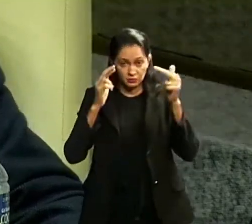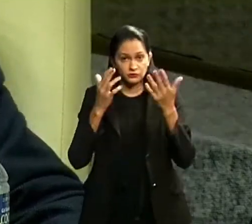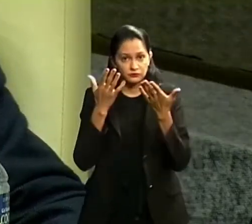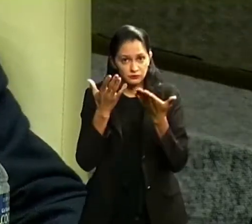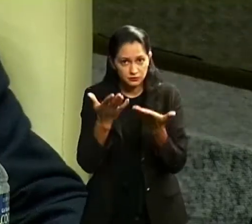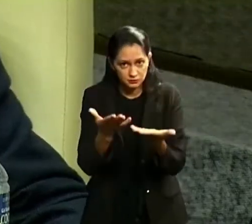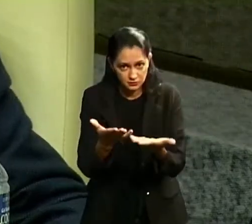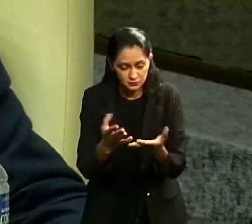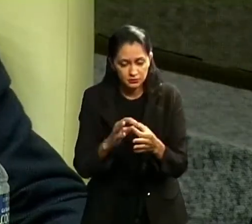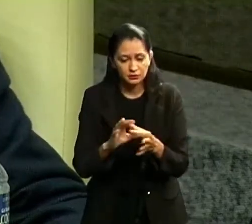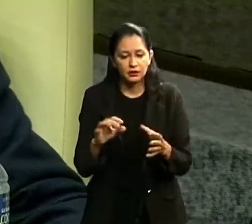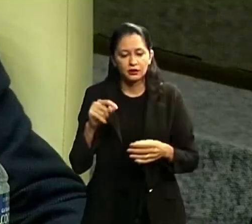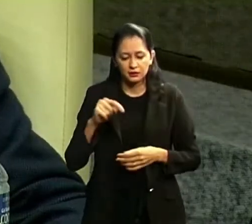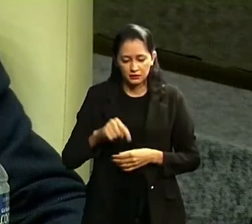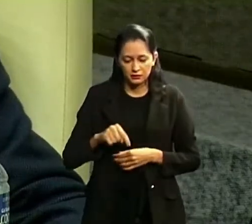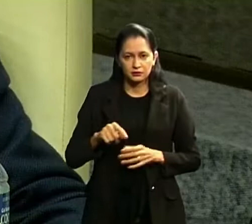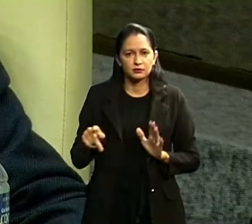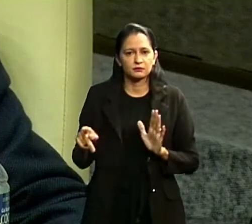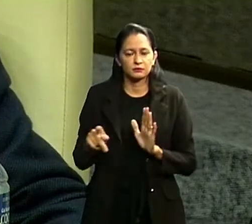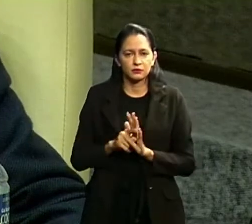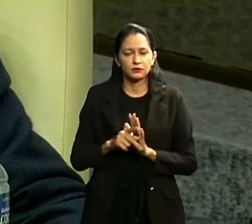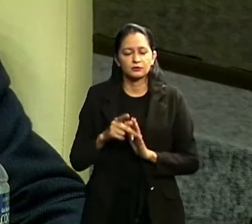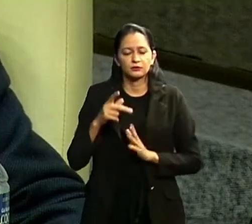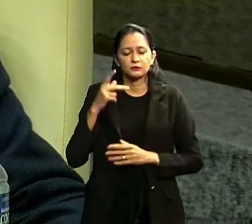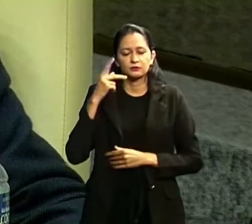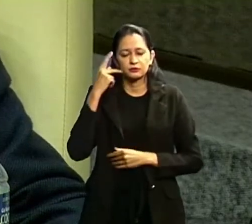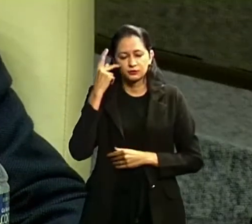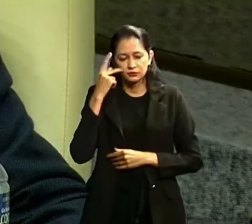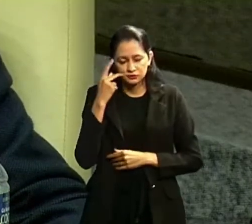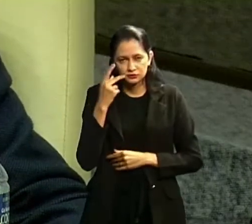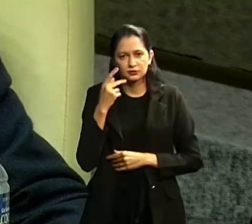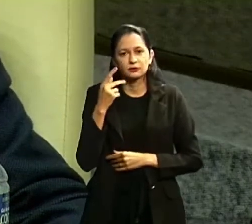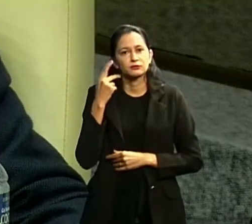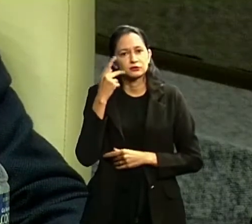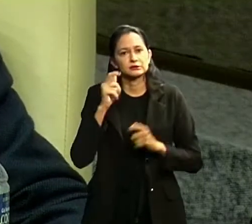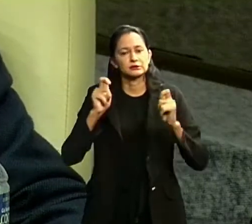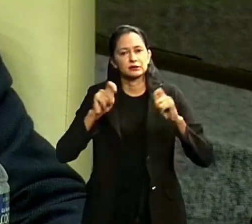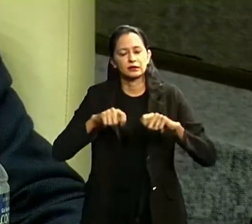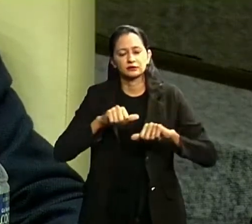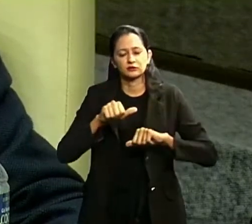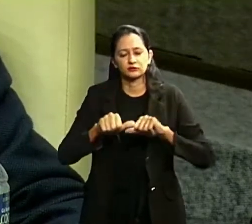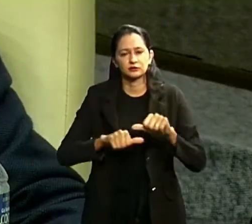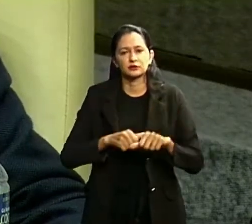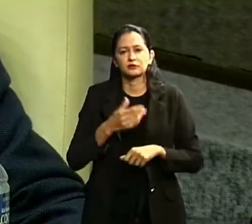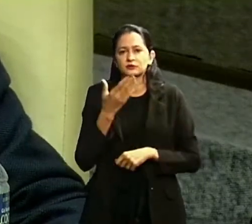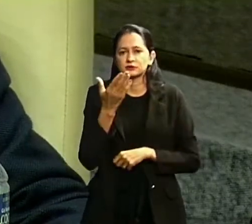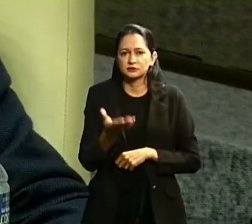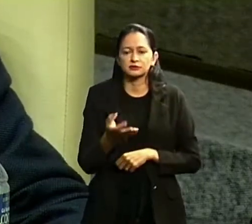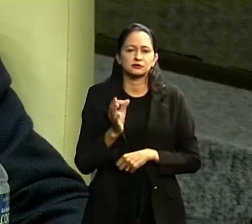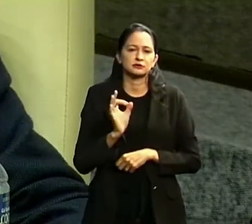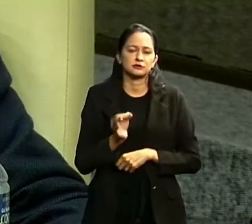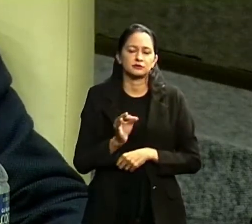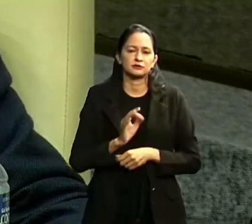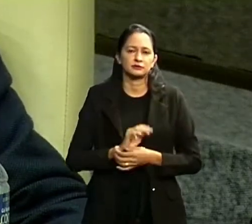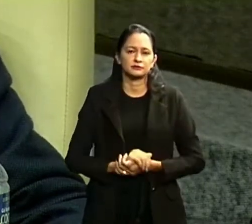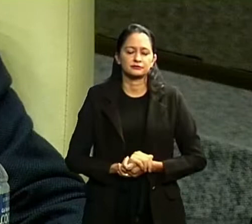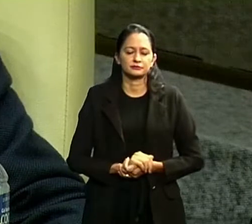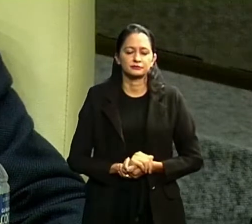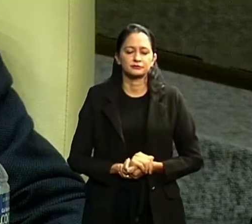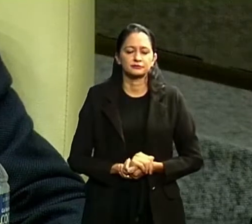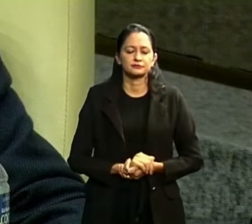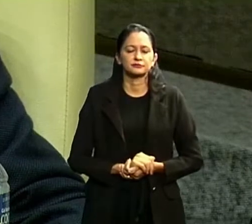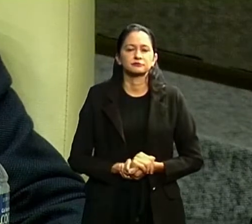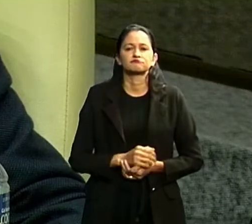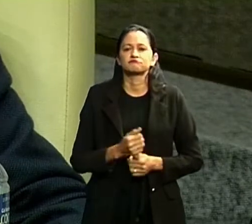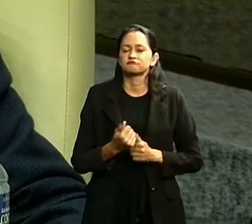tem, aqui é uma casa política, e é através da política que há a transformação. A senhora está fazendo um movimento correto, tem aqui